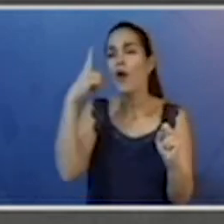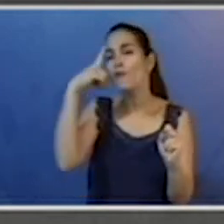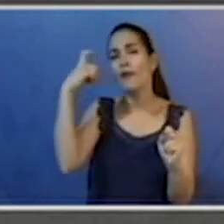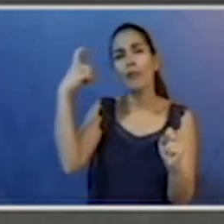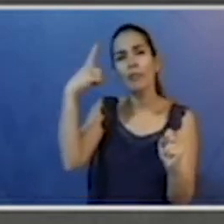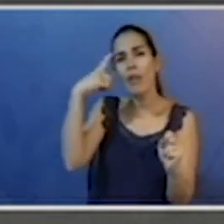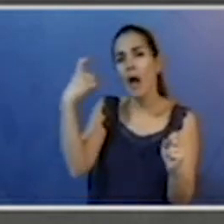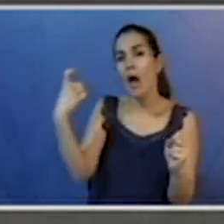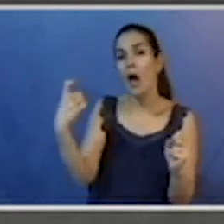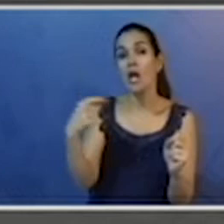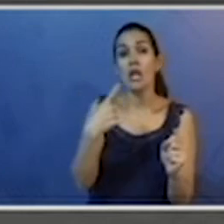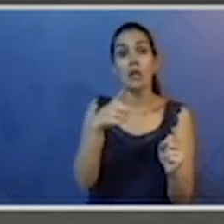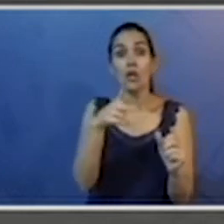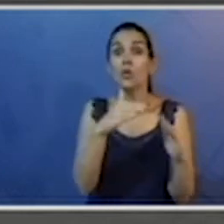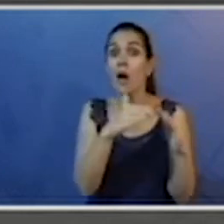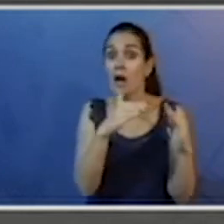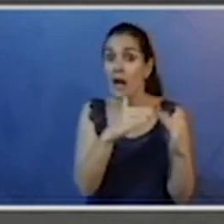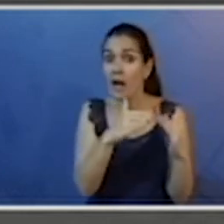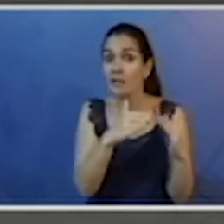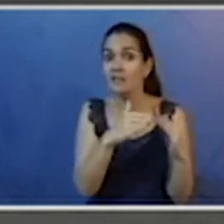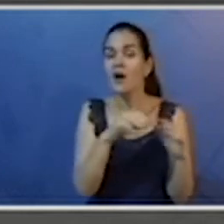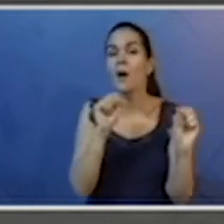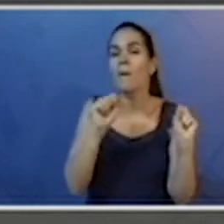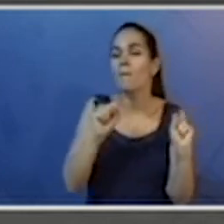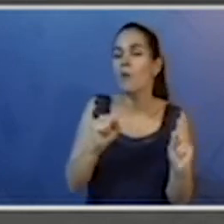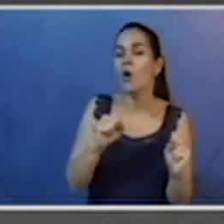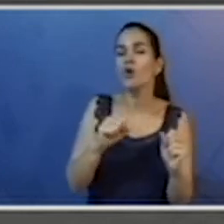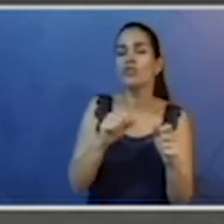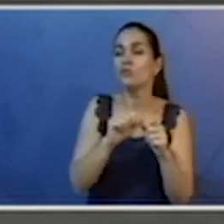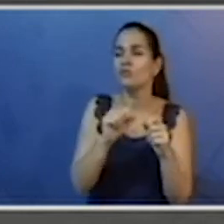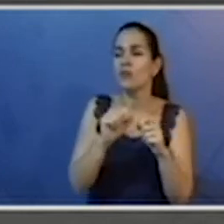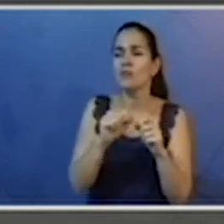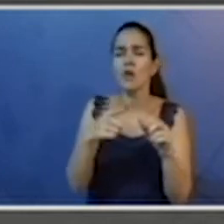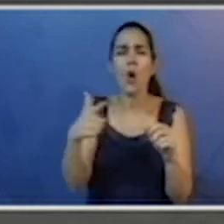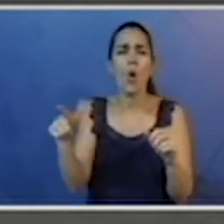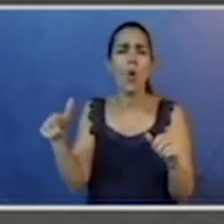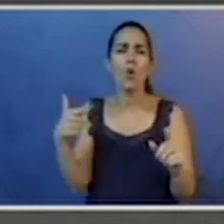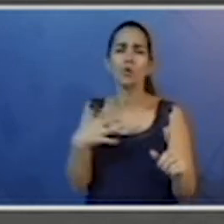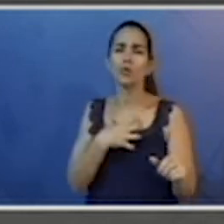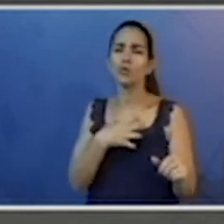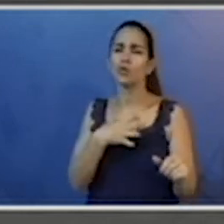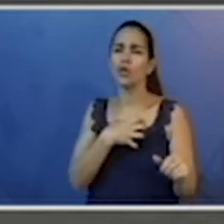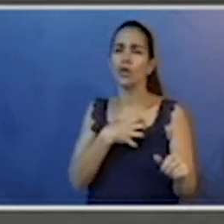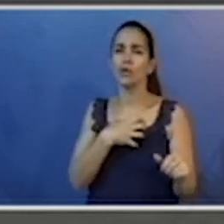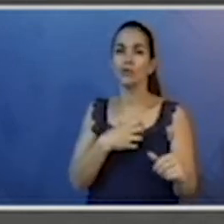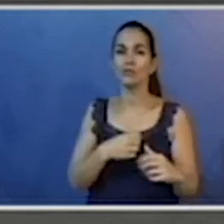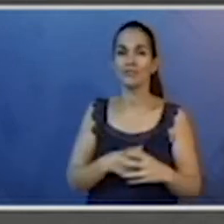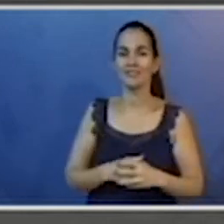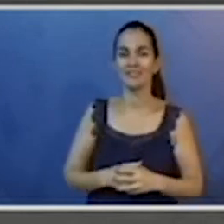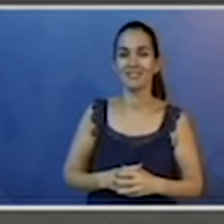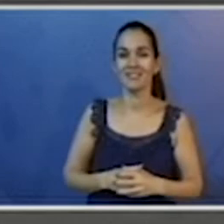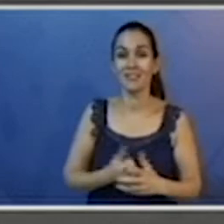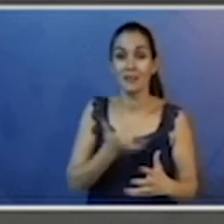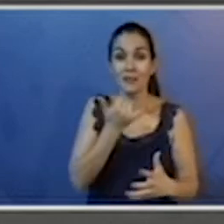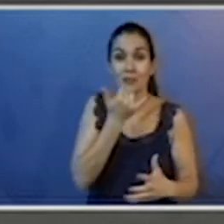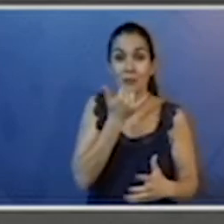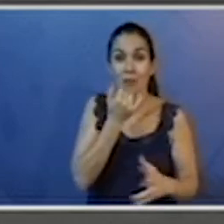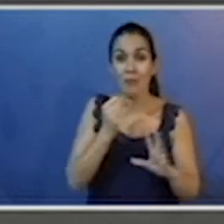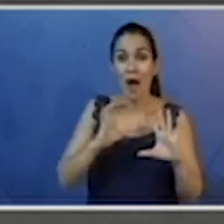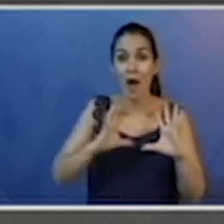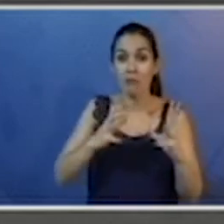você na sua casa pode criar outros jeitos Ufa bola escapou aqui